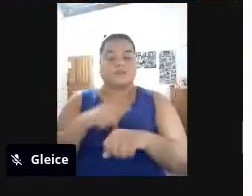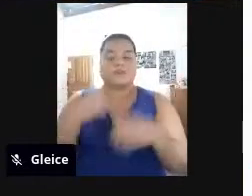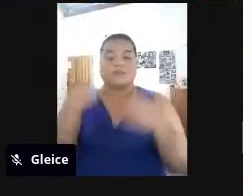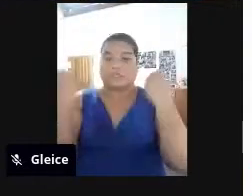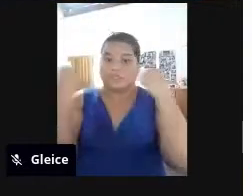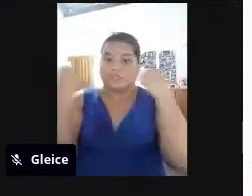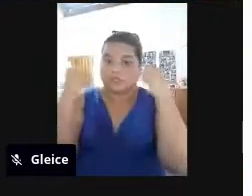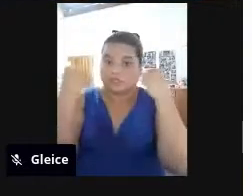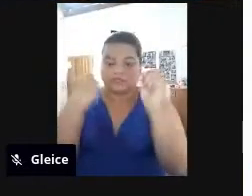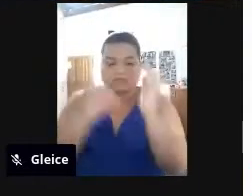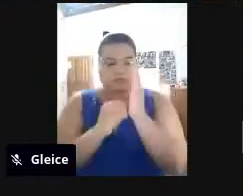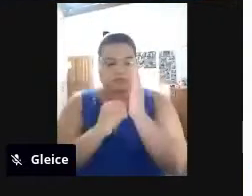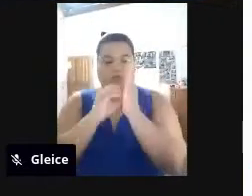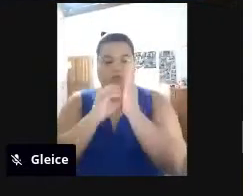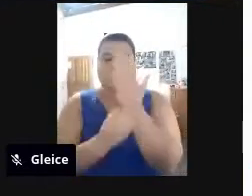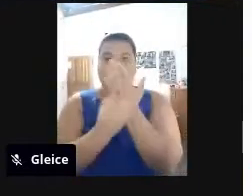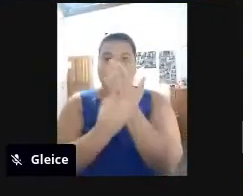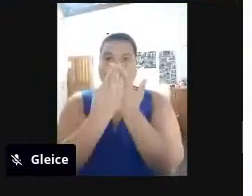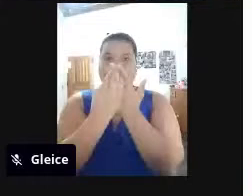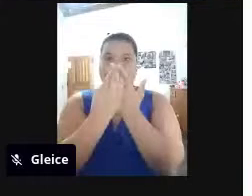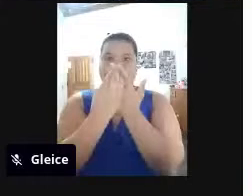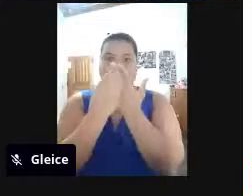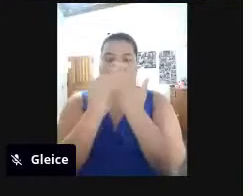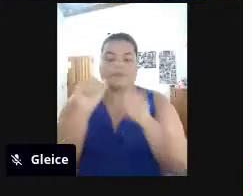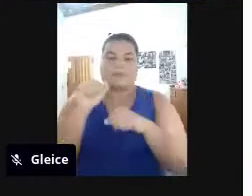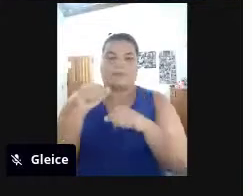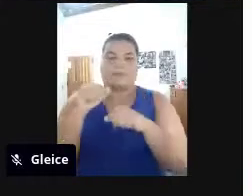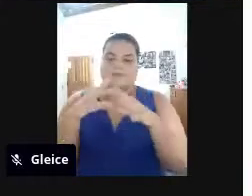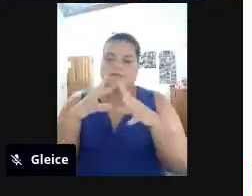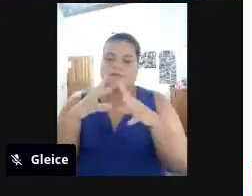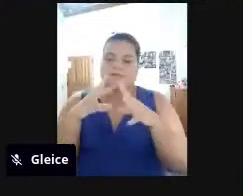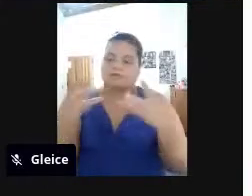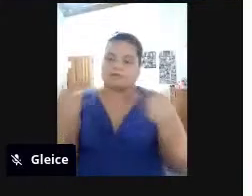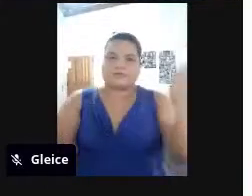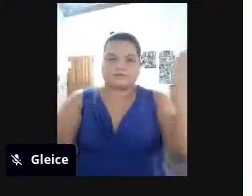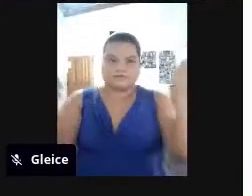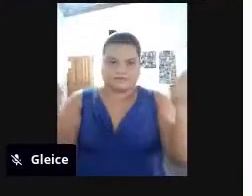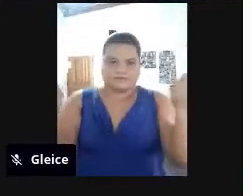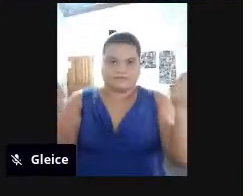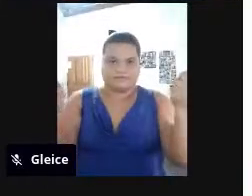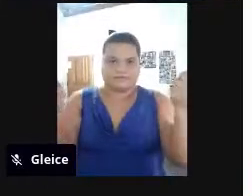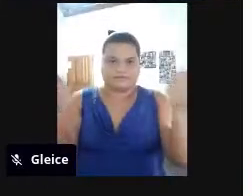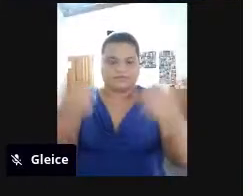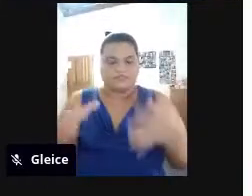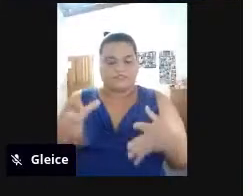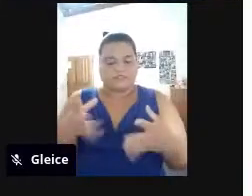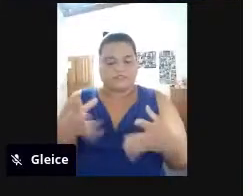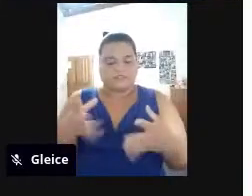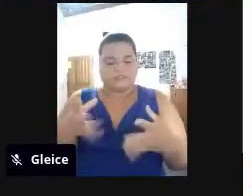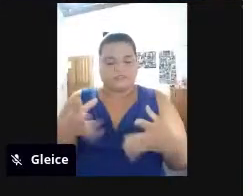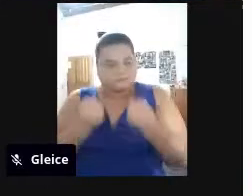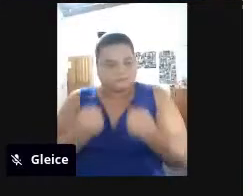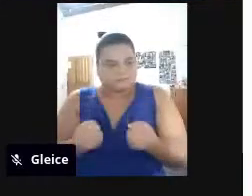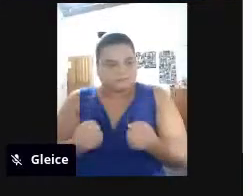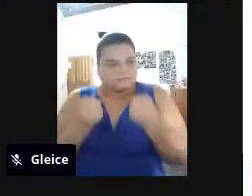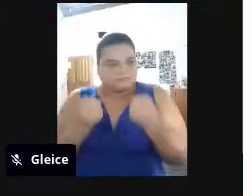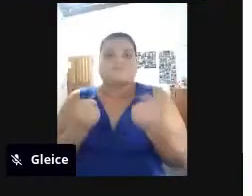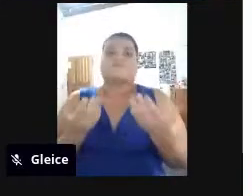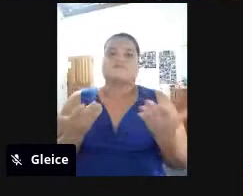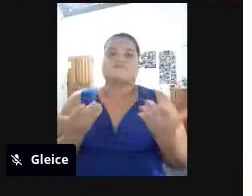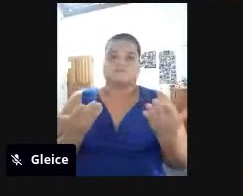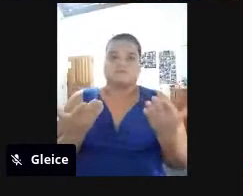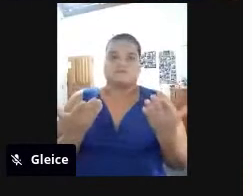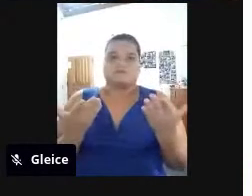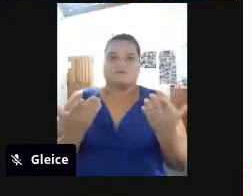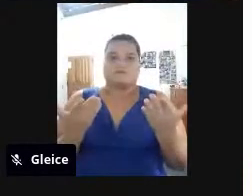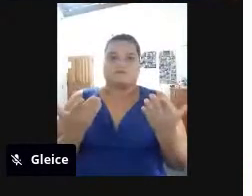o aumento de microlesões que a própria contração muscular faz, ela causa, né, a musculação no músculo, em